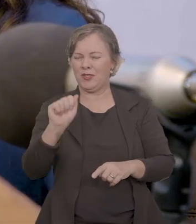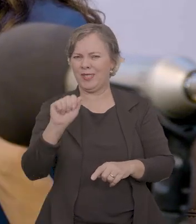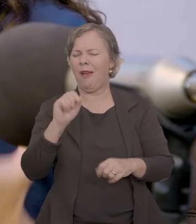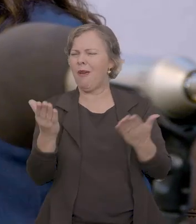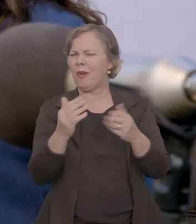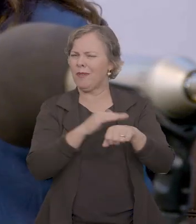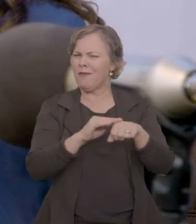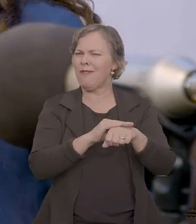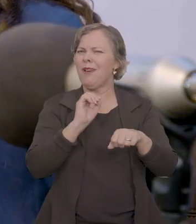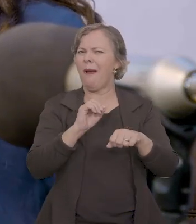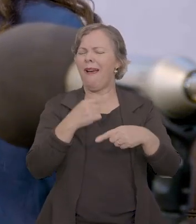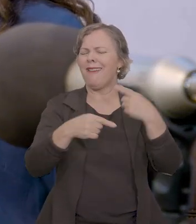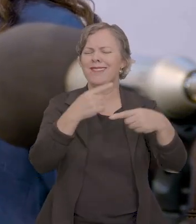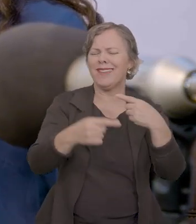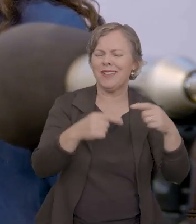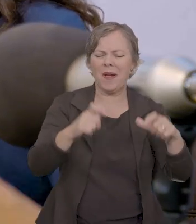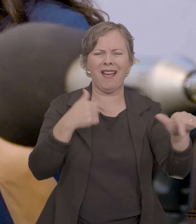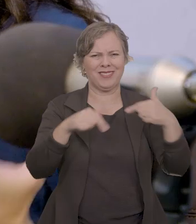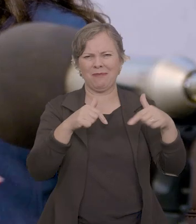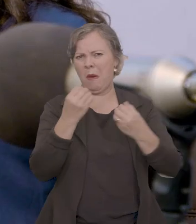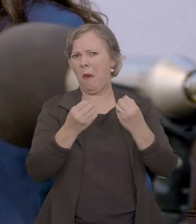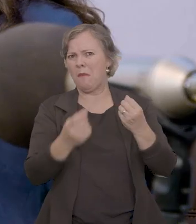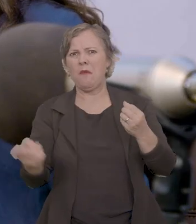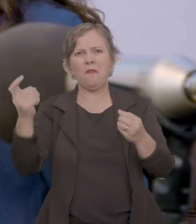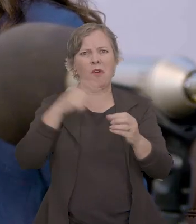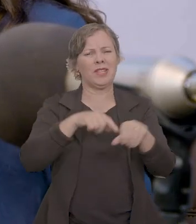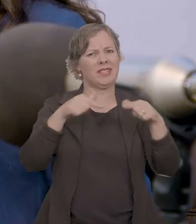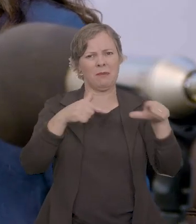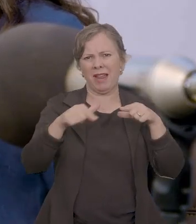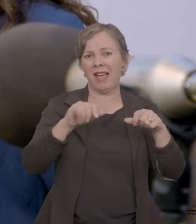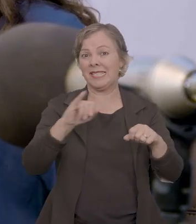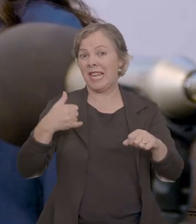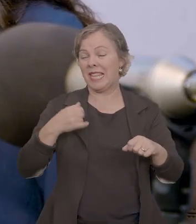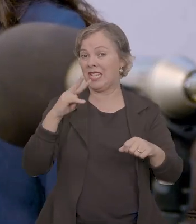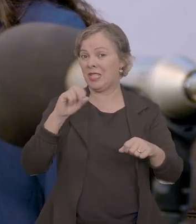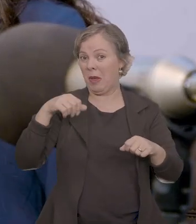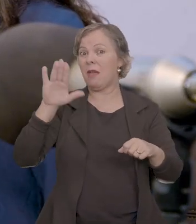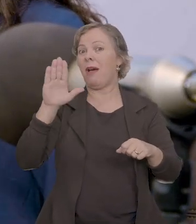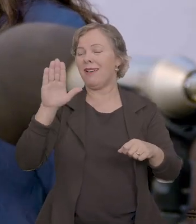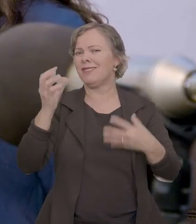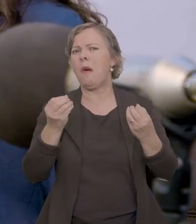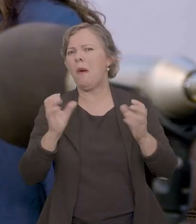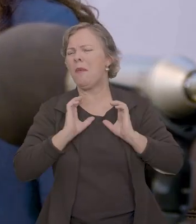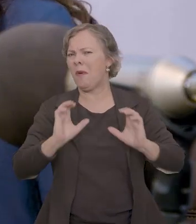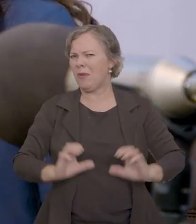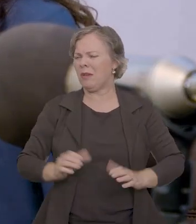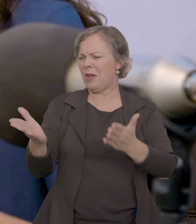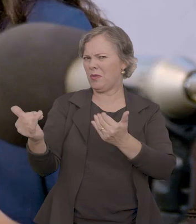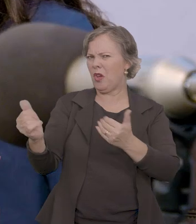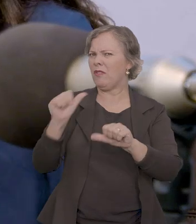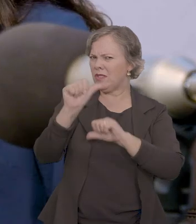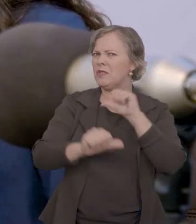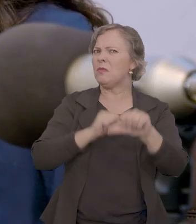questões geracionais no ambiente de trabalho. Como se recolocar no mercado se você tem mais de 50 anos? O comportamento dos jovens